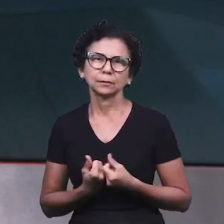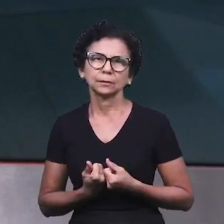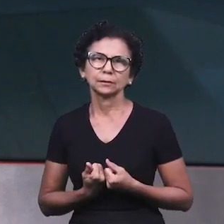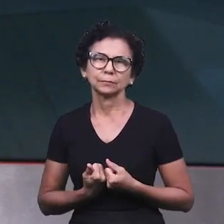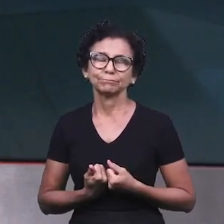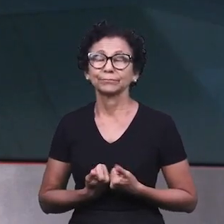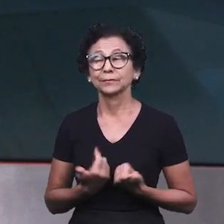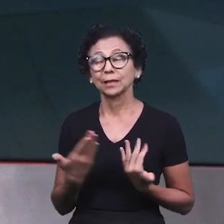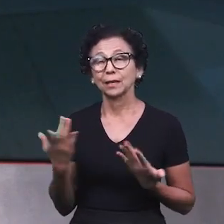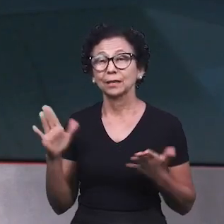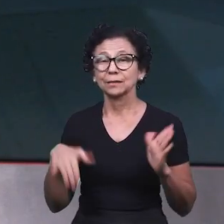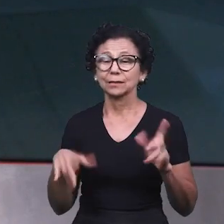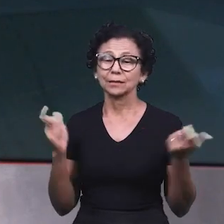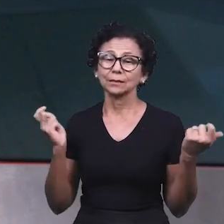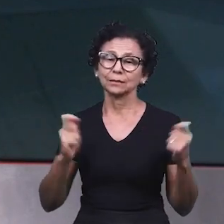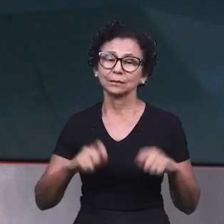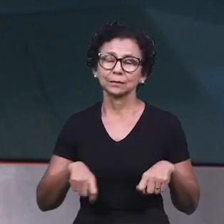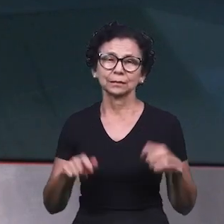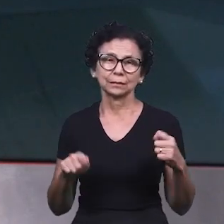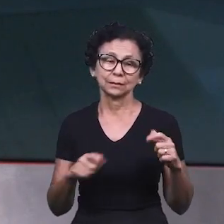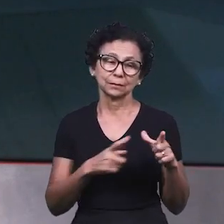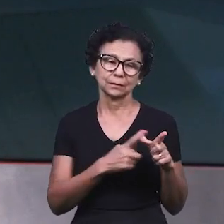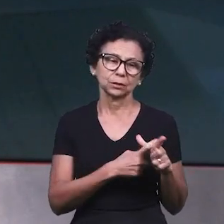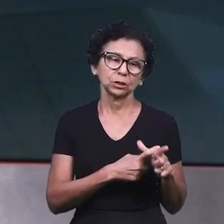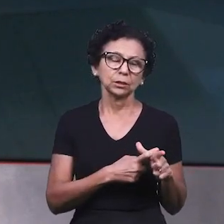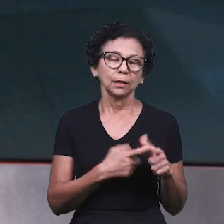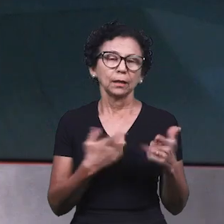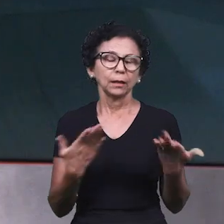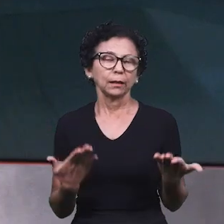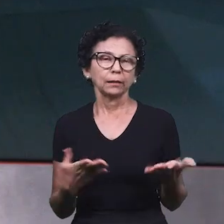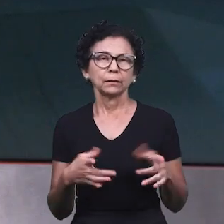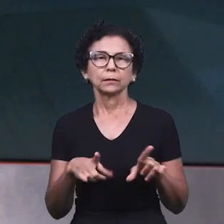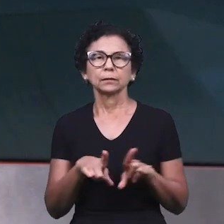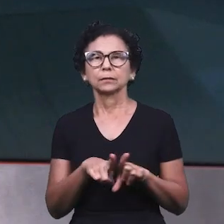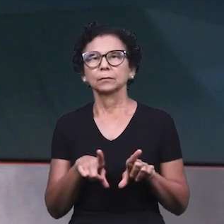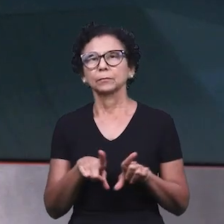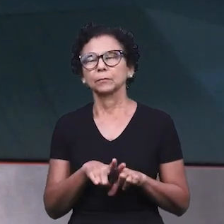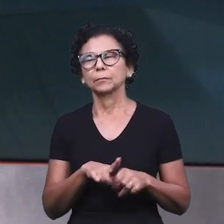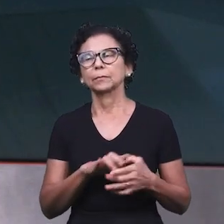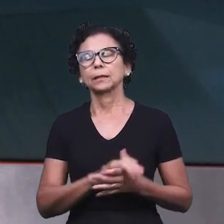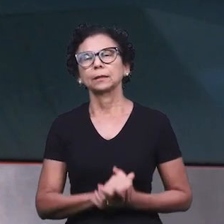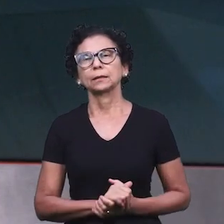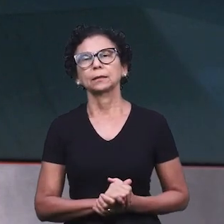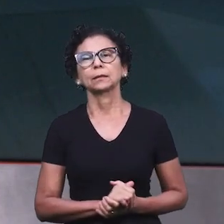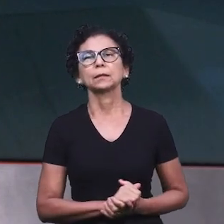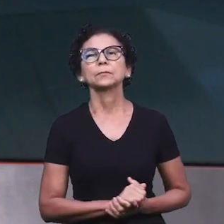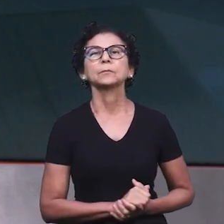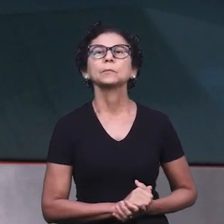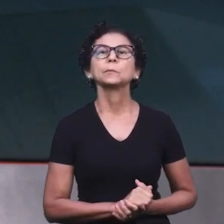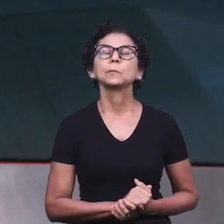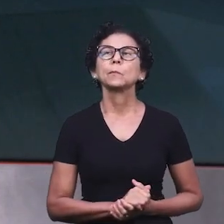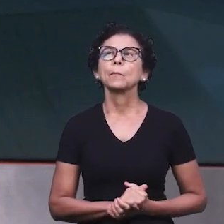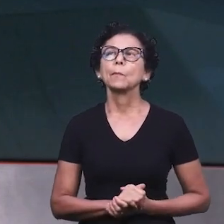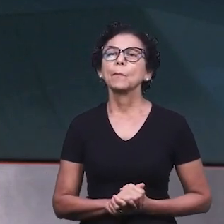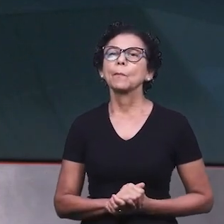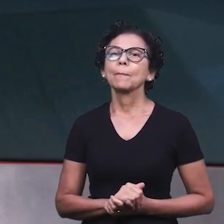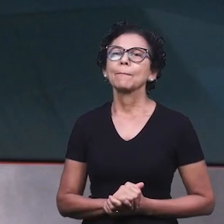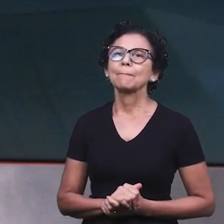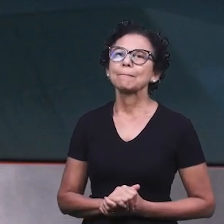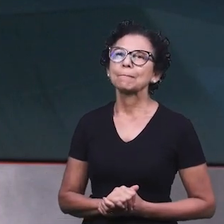do pagamento. Digamos que esse aposentado ou seu